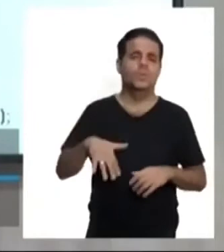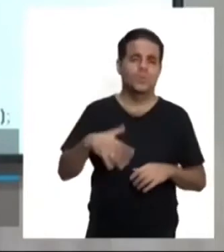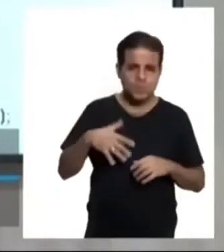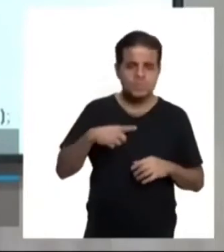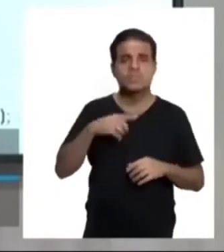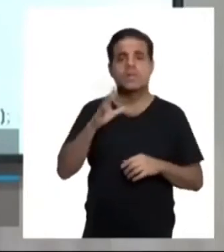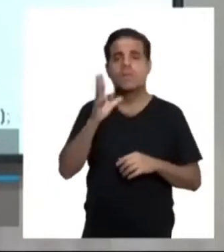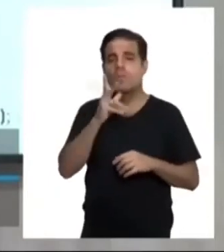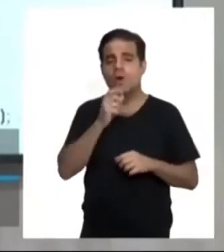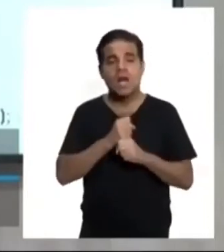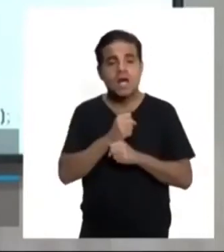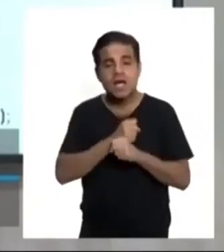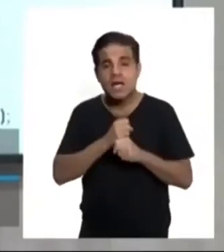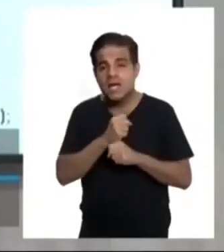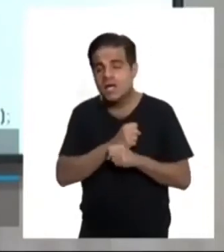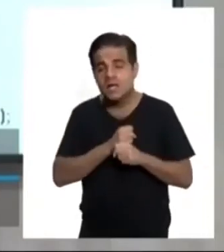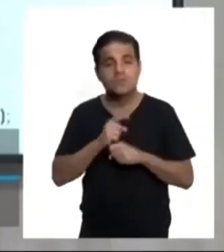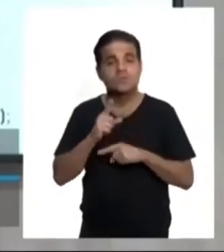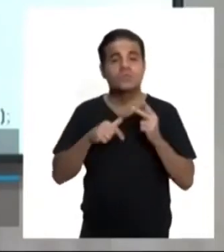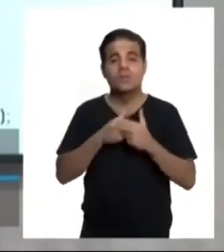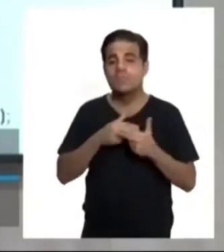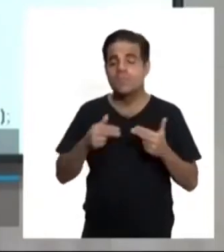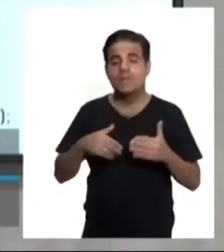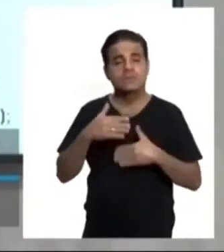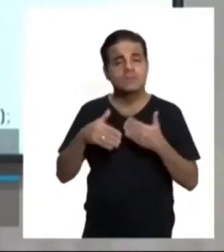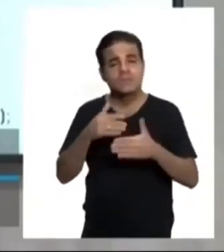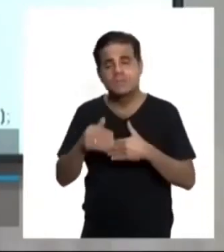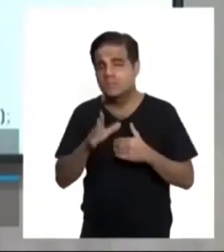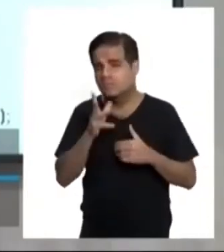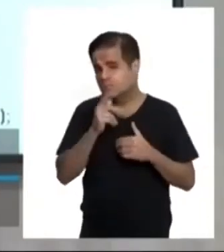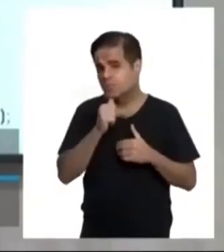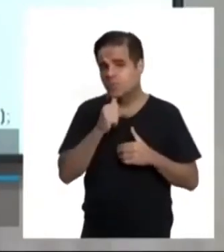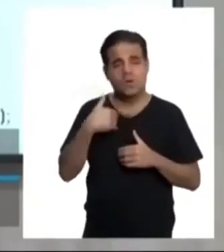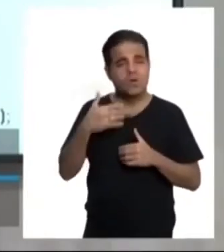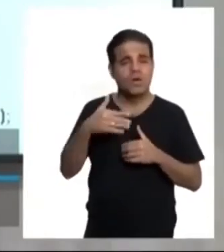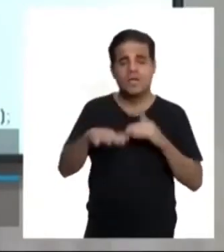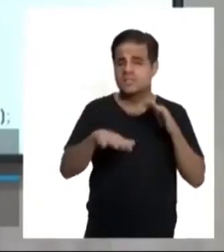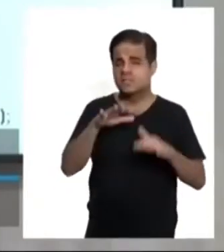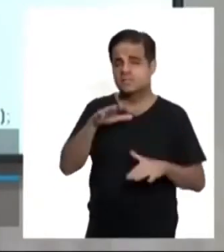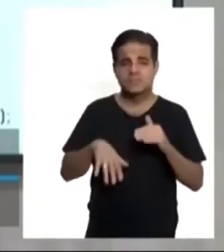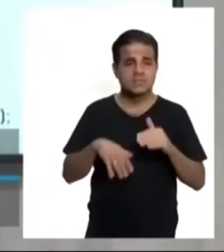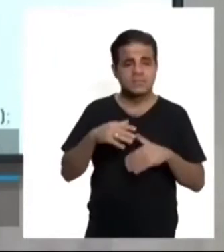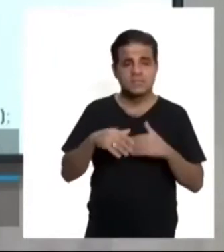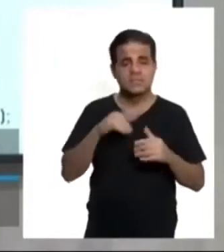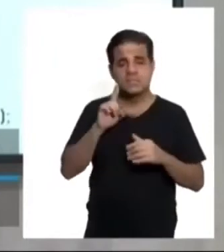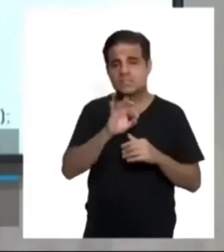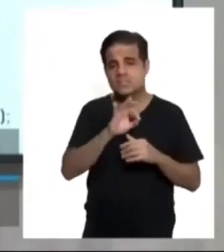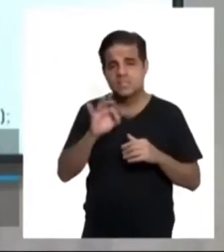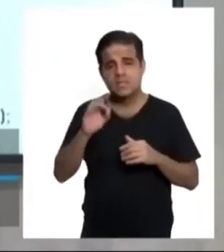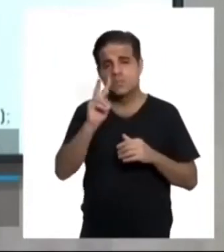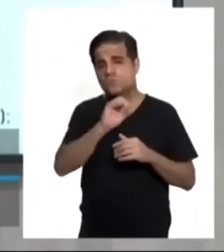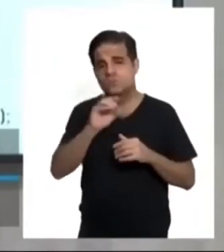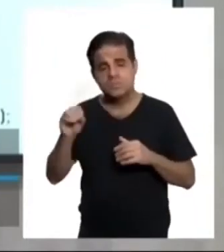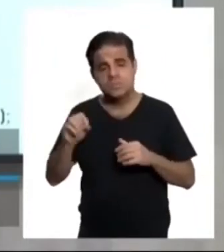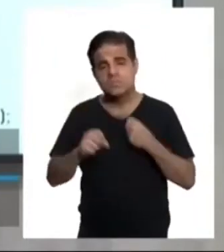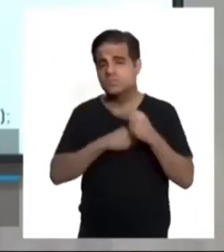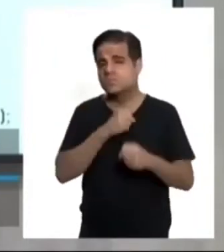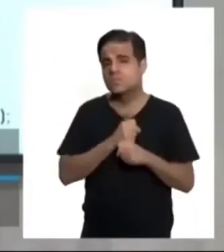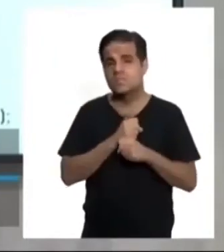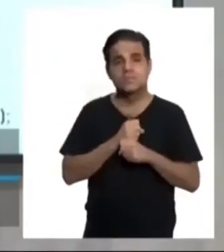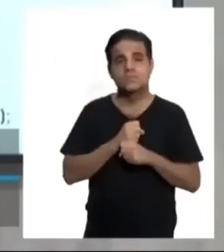anos, certo? O elemento radioativo, por exemplo, ele tem, às vezes, 100, 200 anos de